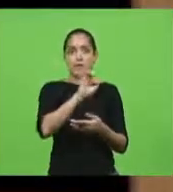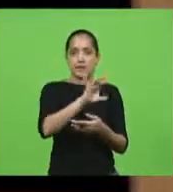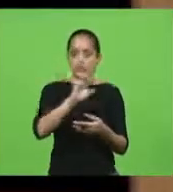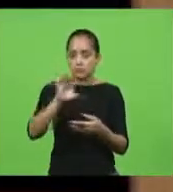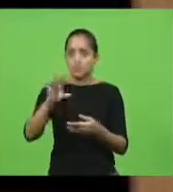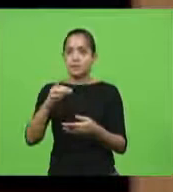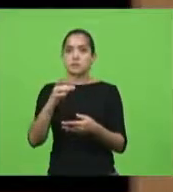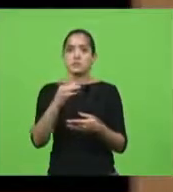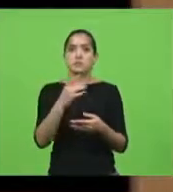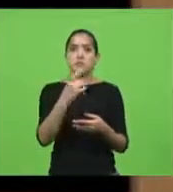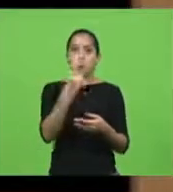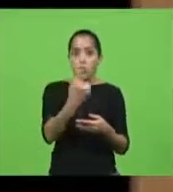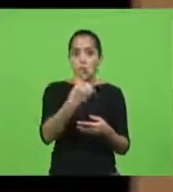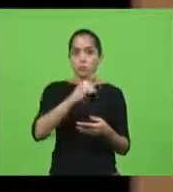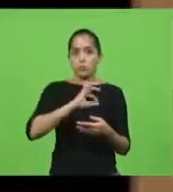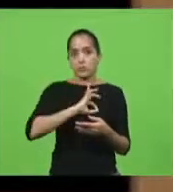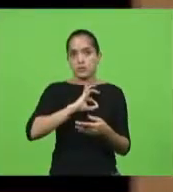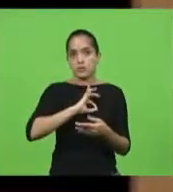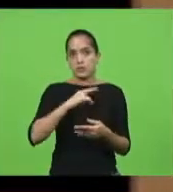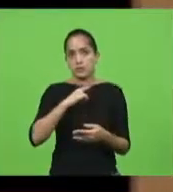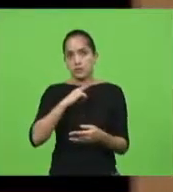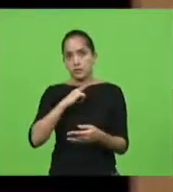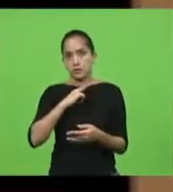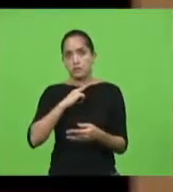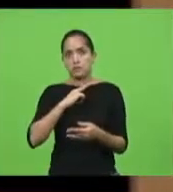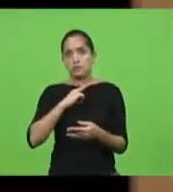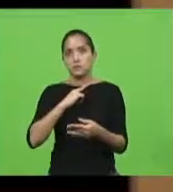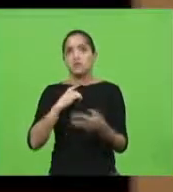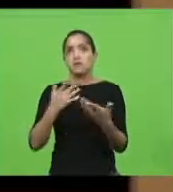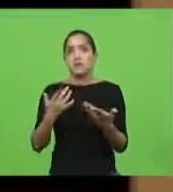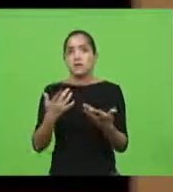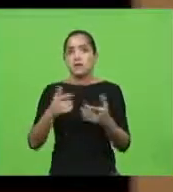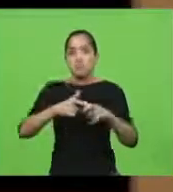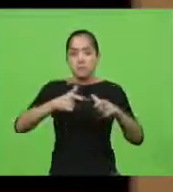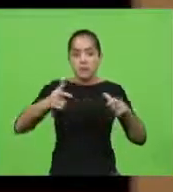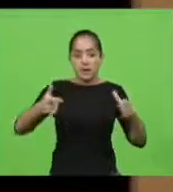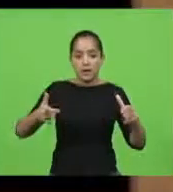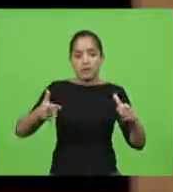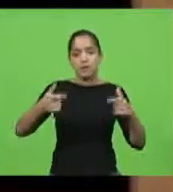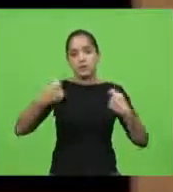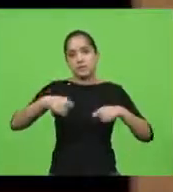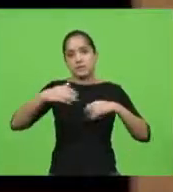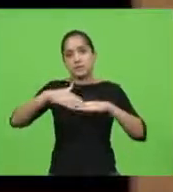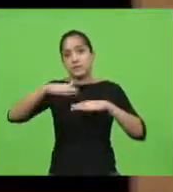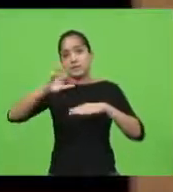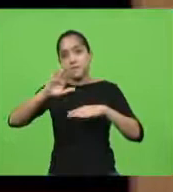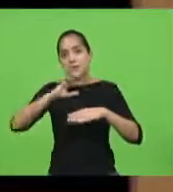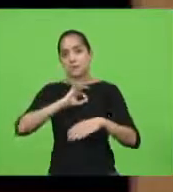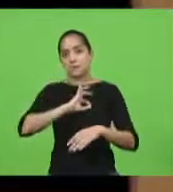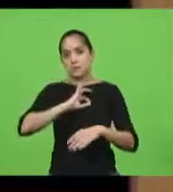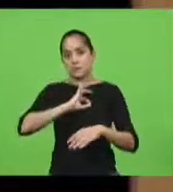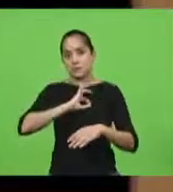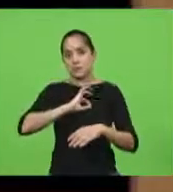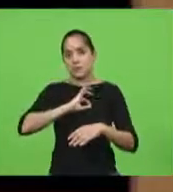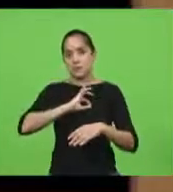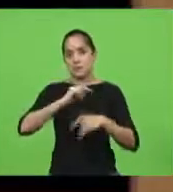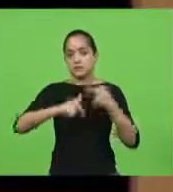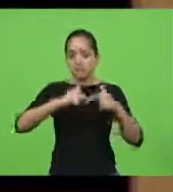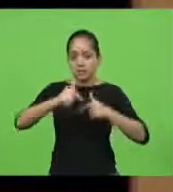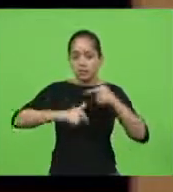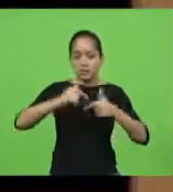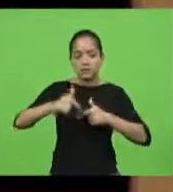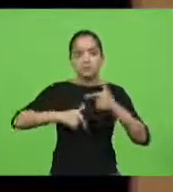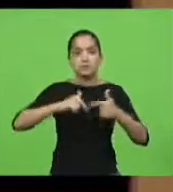Claro, nós temos municípios maiores que precisam de um maior número de efetivo, mas não